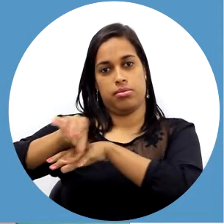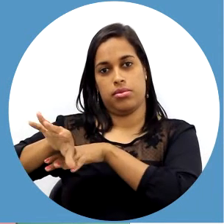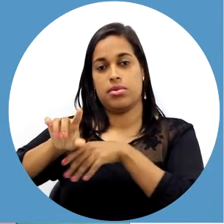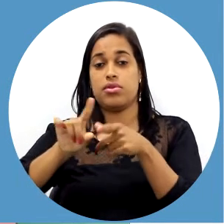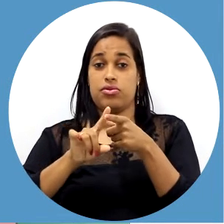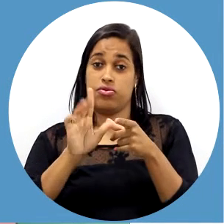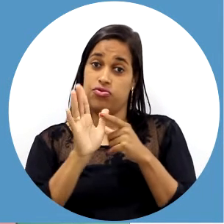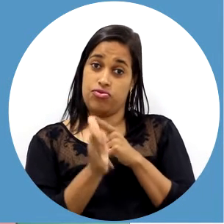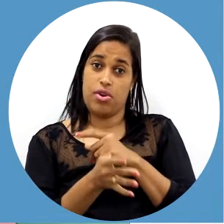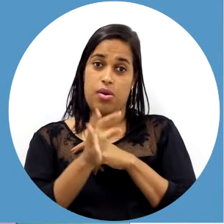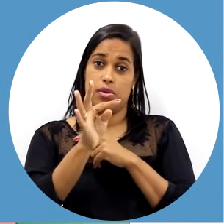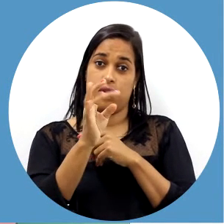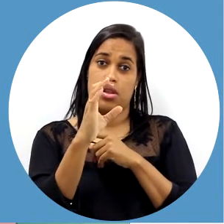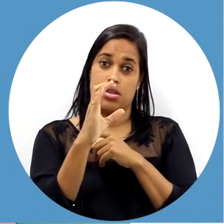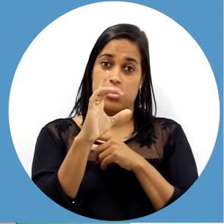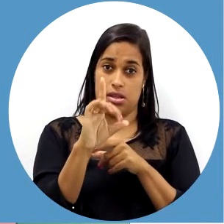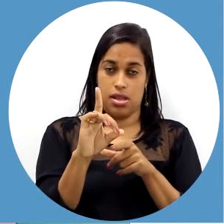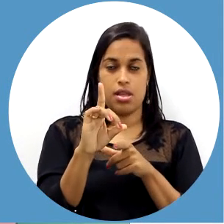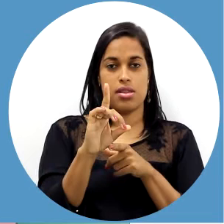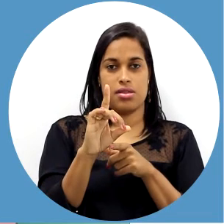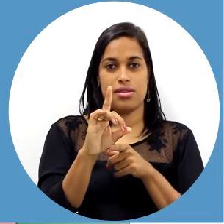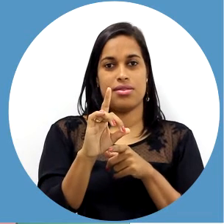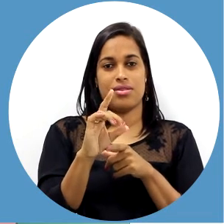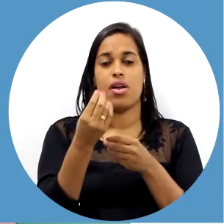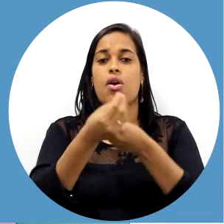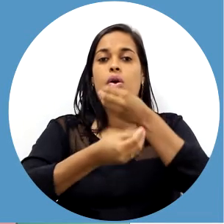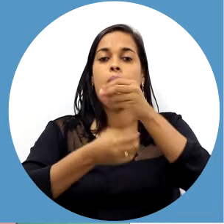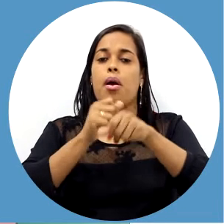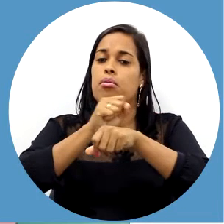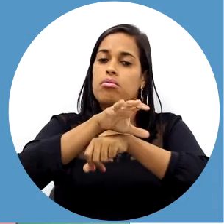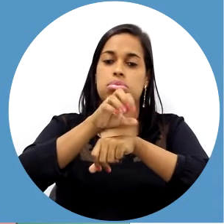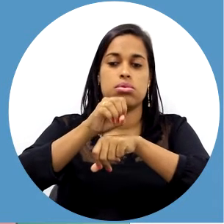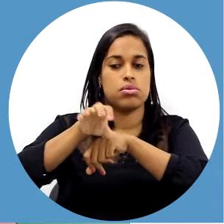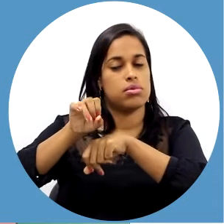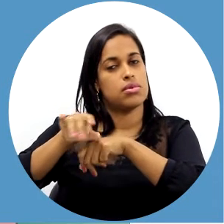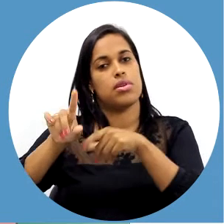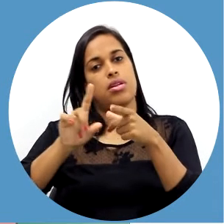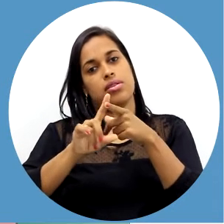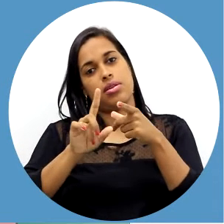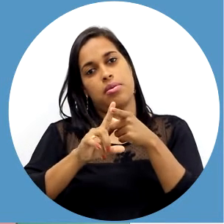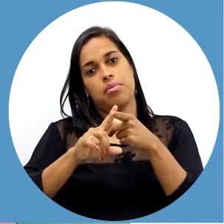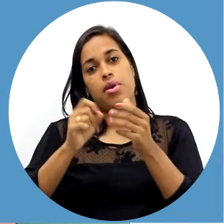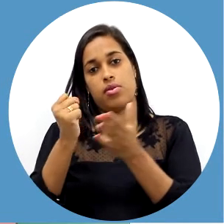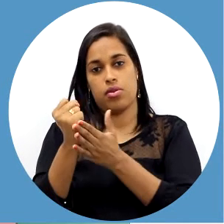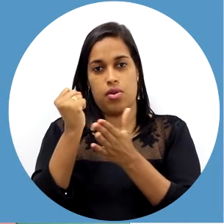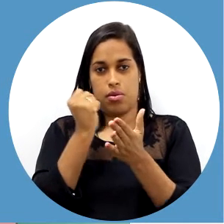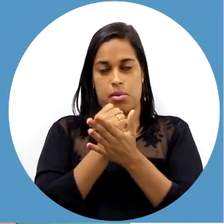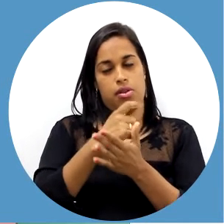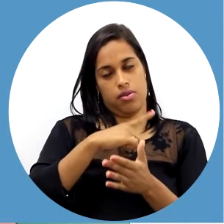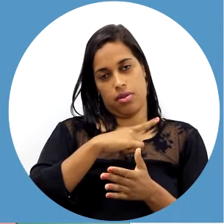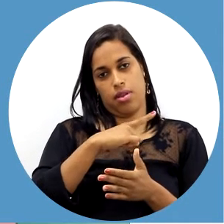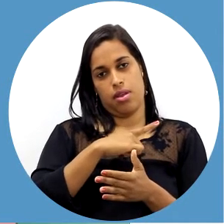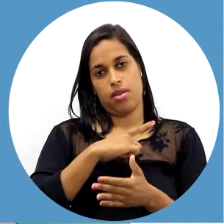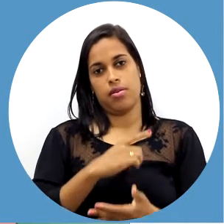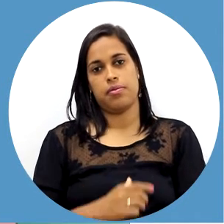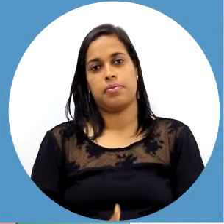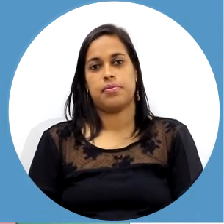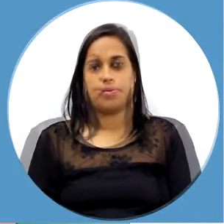o TCP/IP tem menos camadas e é melhor de distribuir a categoria de protocolos que tem lá